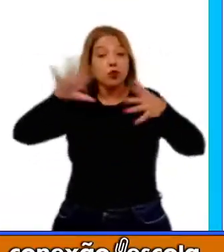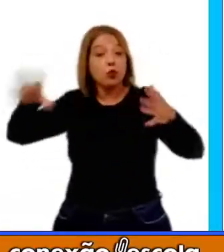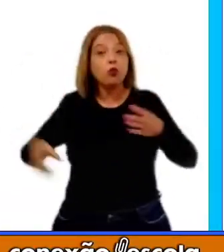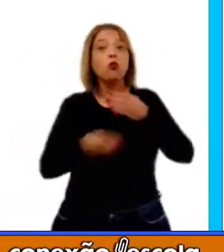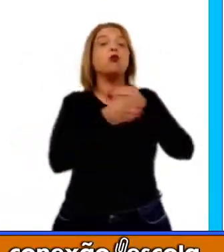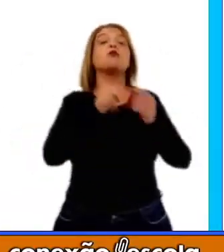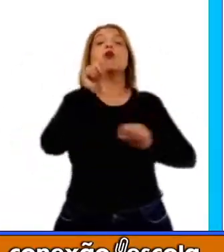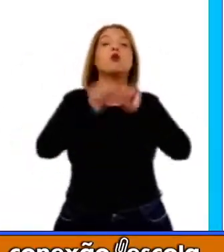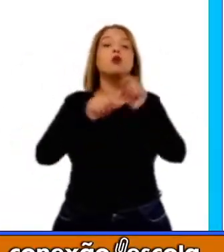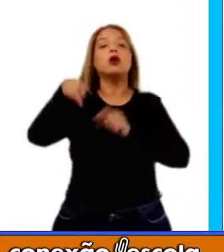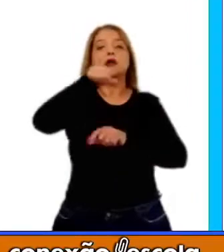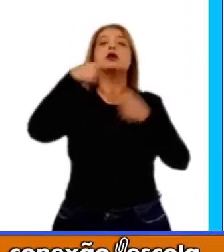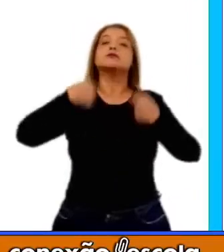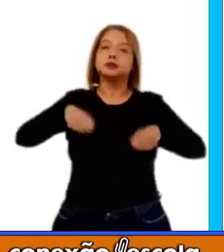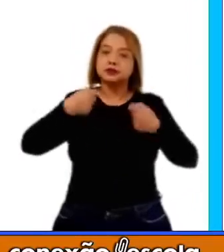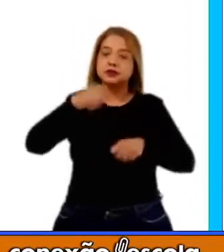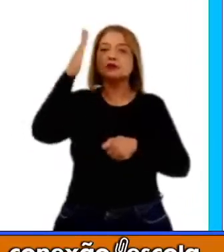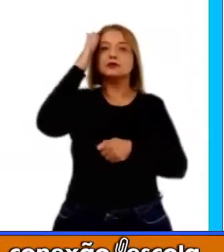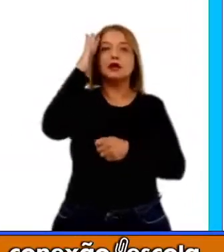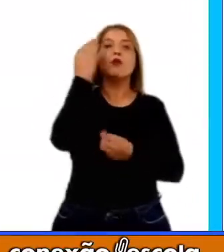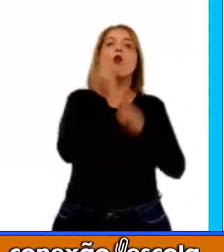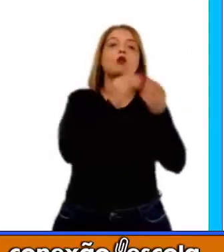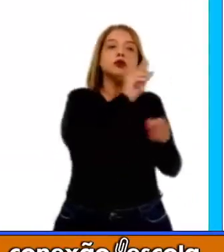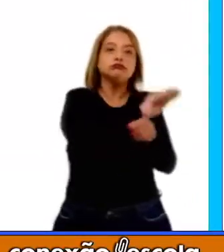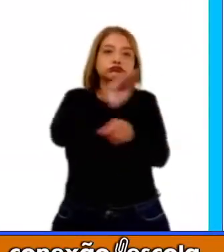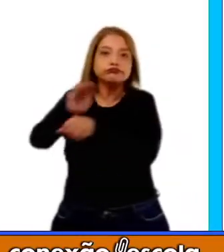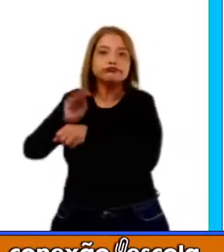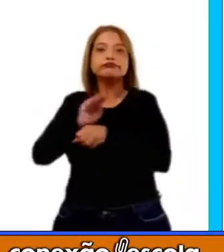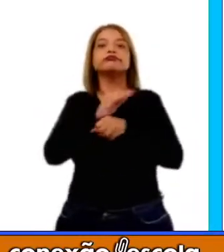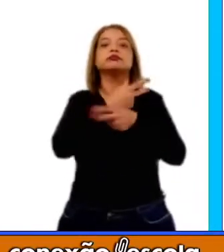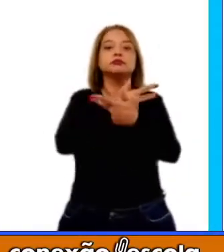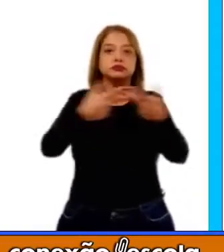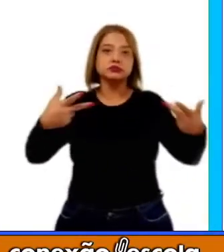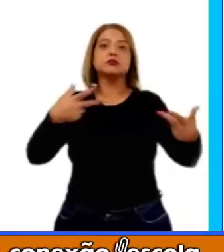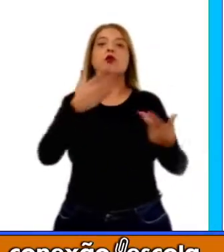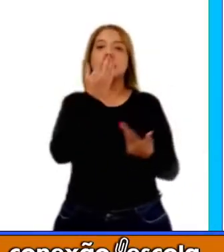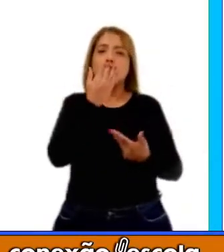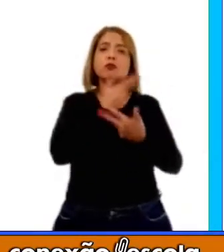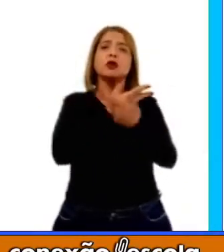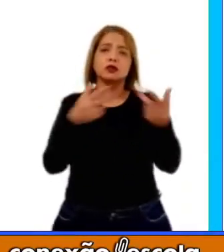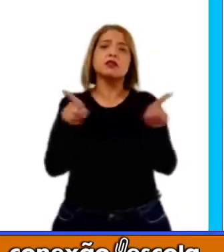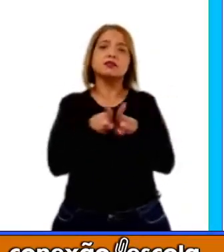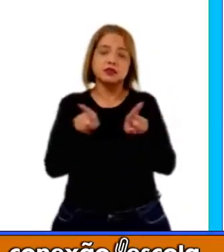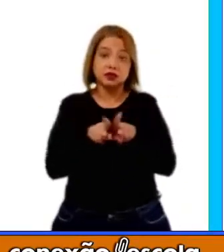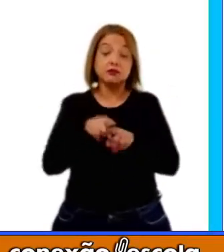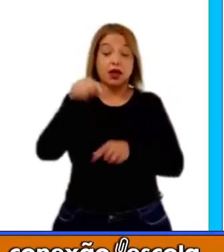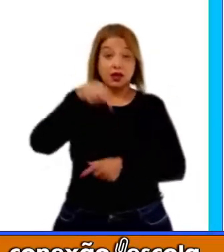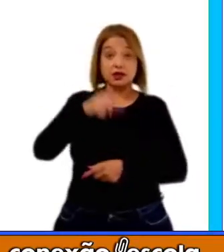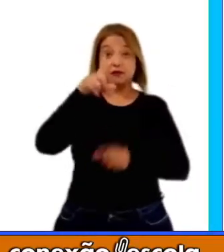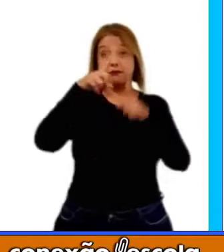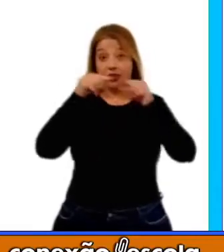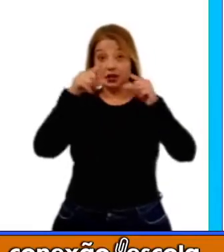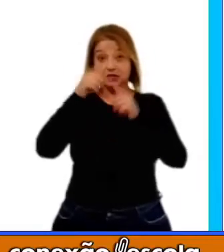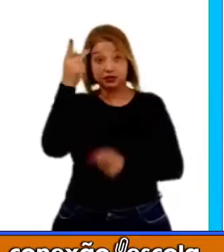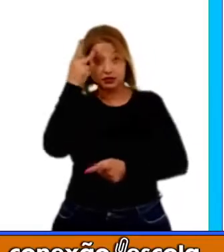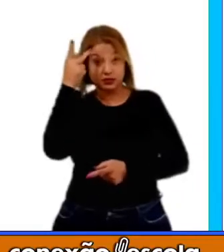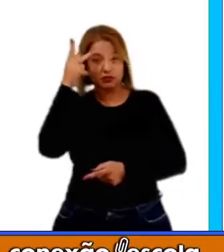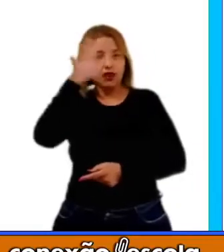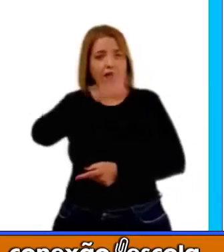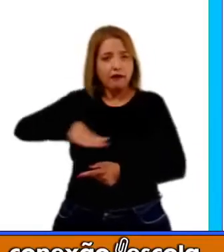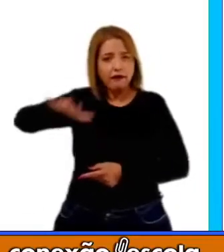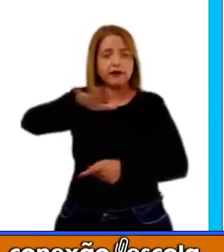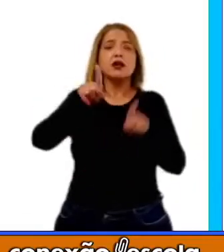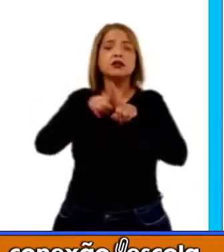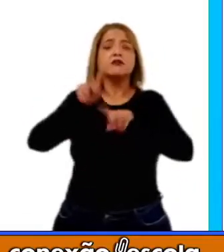de preservar e recuperar a vegetação. Boa parte da água que cai aqui em Brasília, em São Paulo e toda a